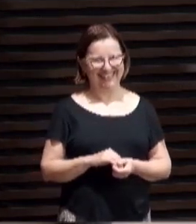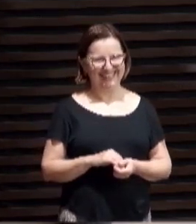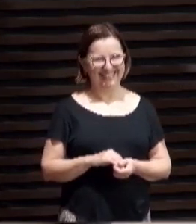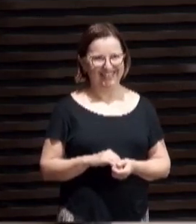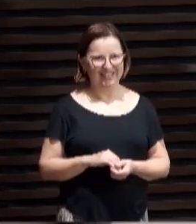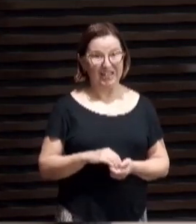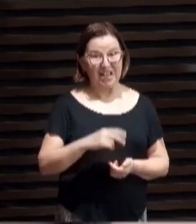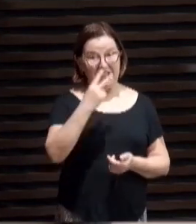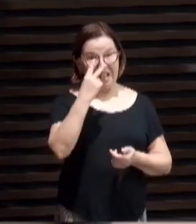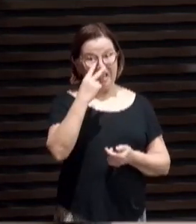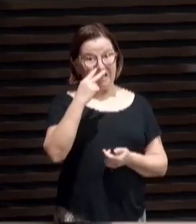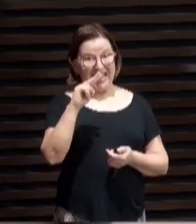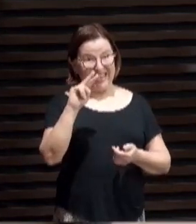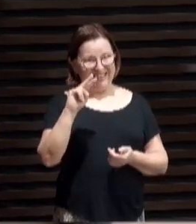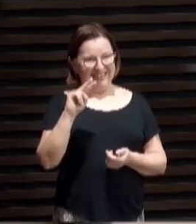assistindo